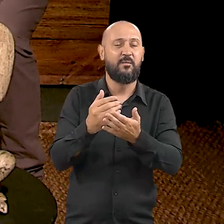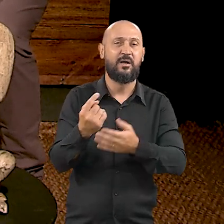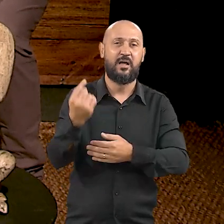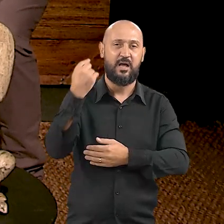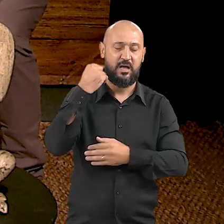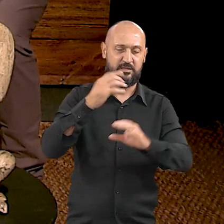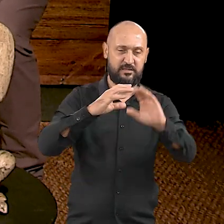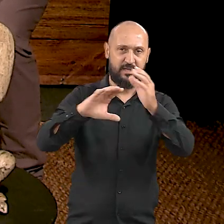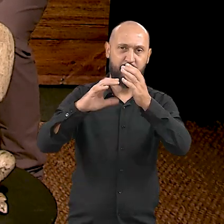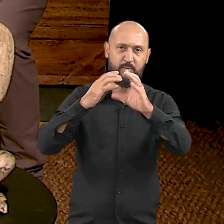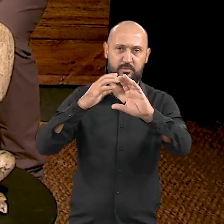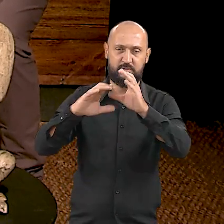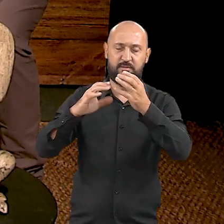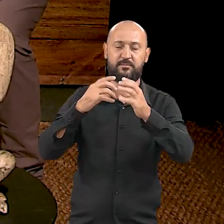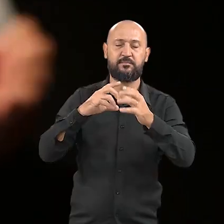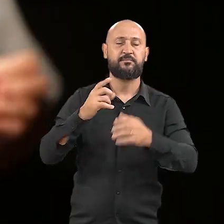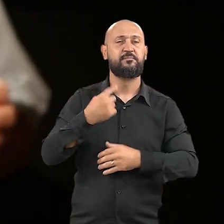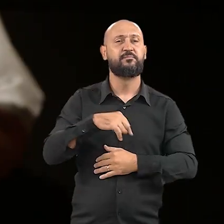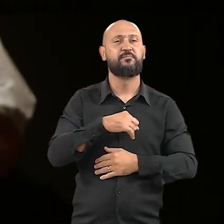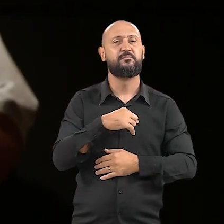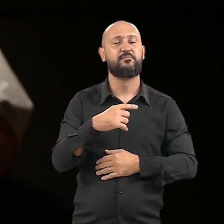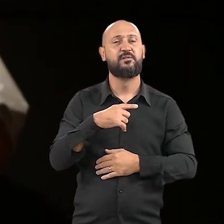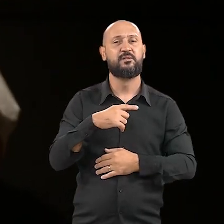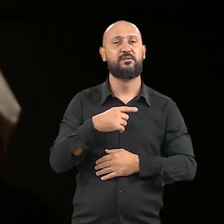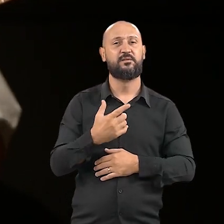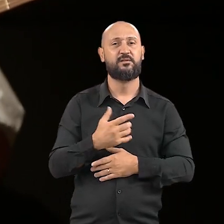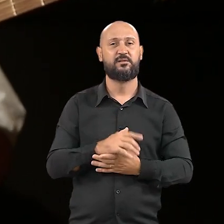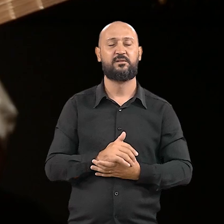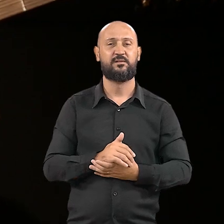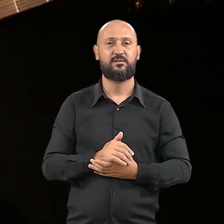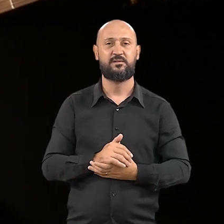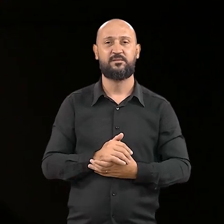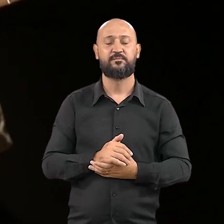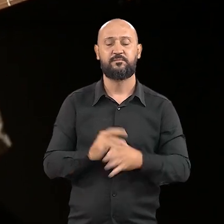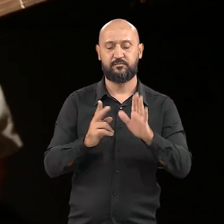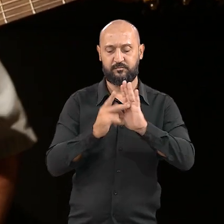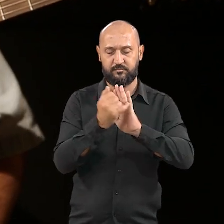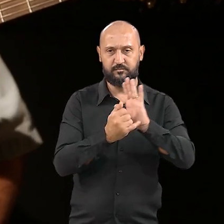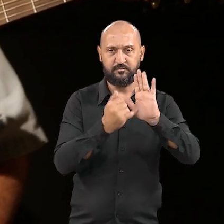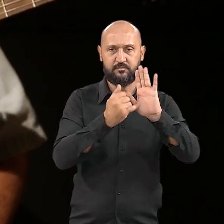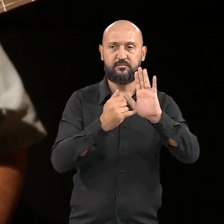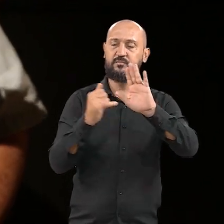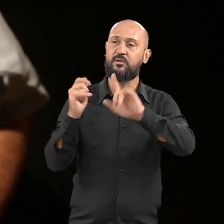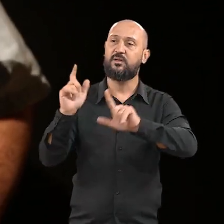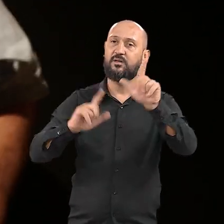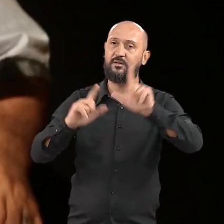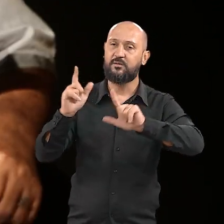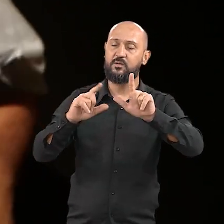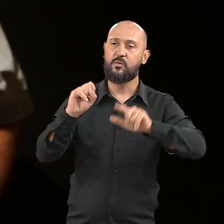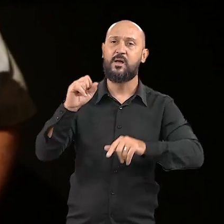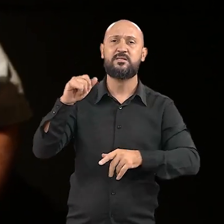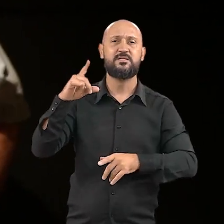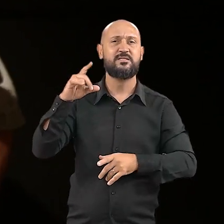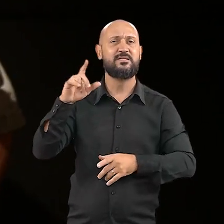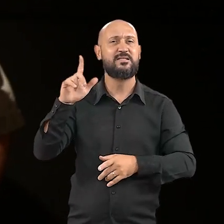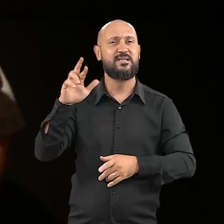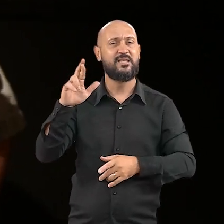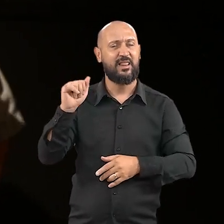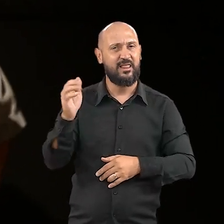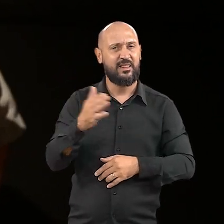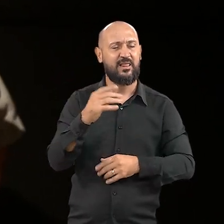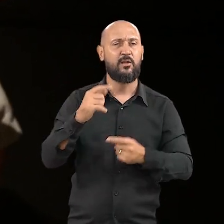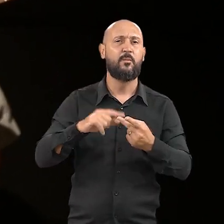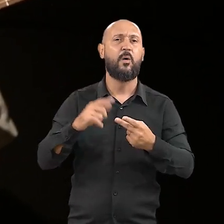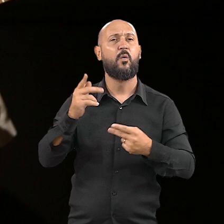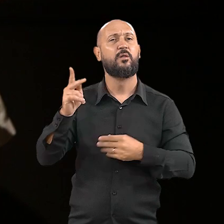ela surgiu antes da música. Nós tínhamos um projeto lá na TV com a Sandra Menezes e